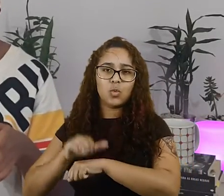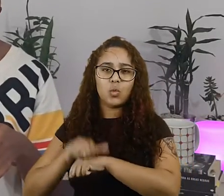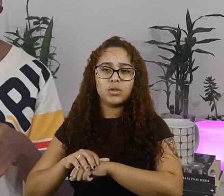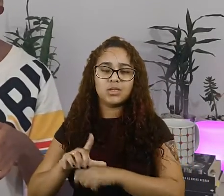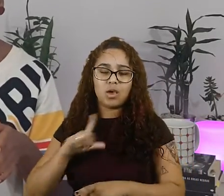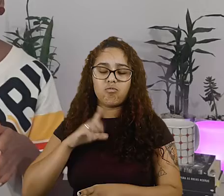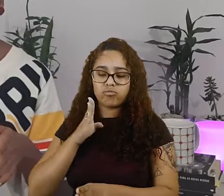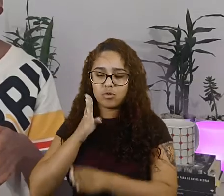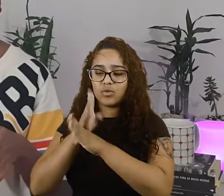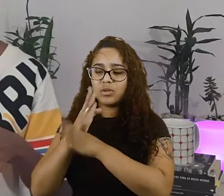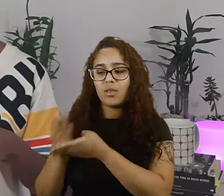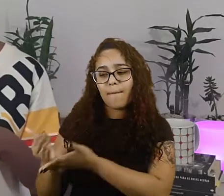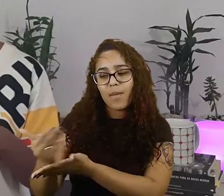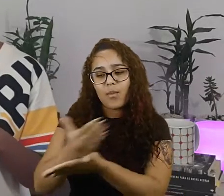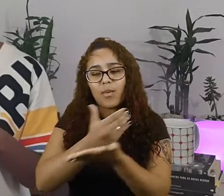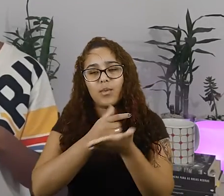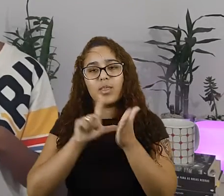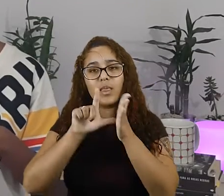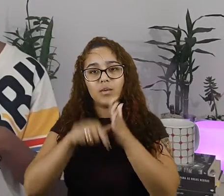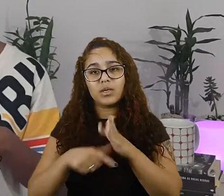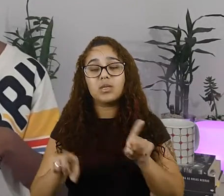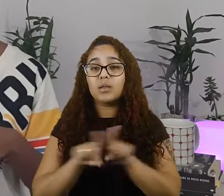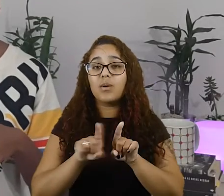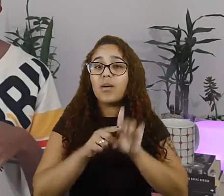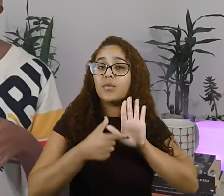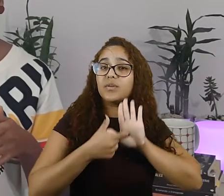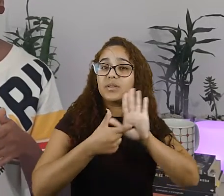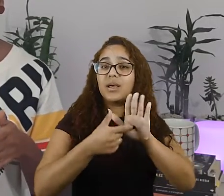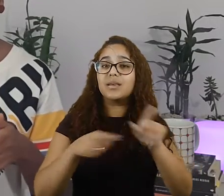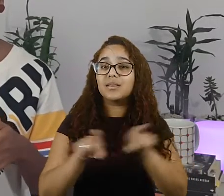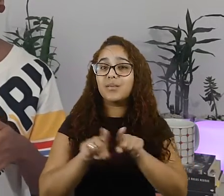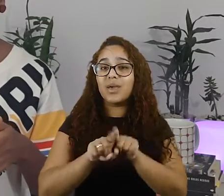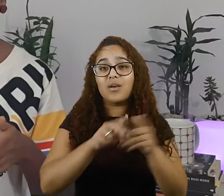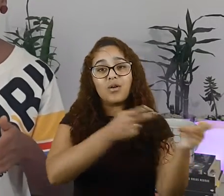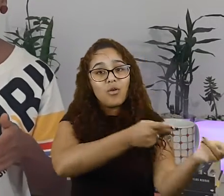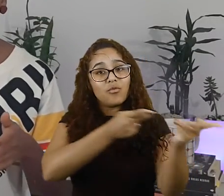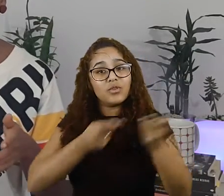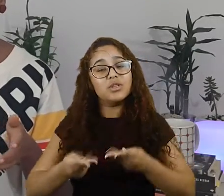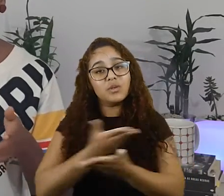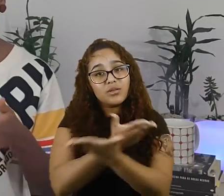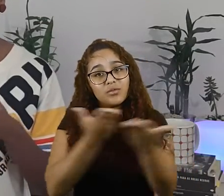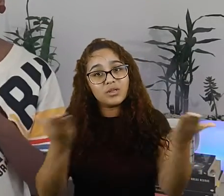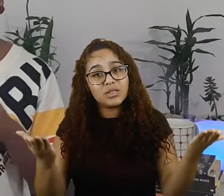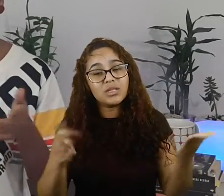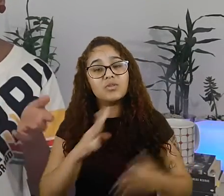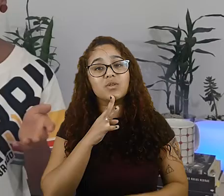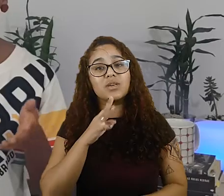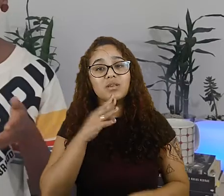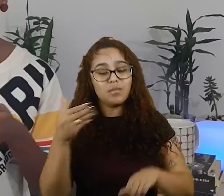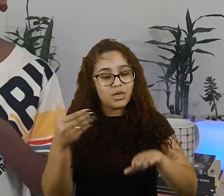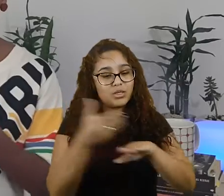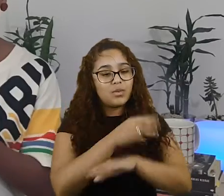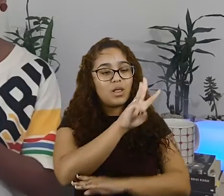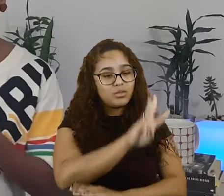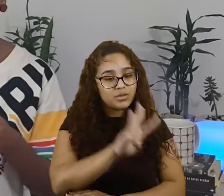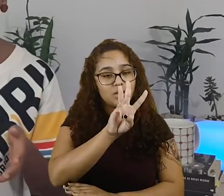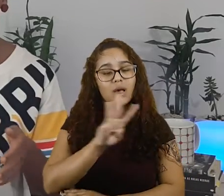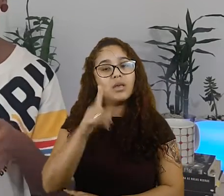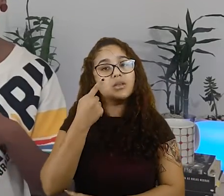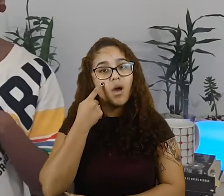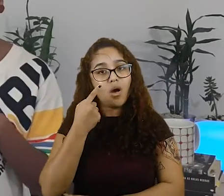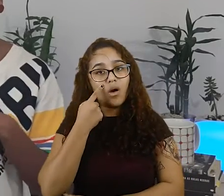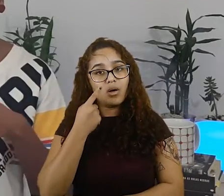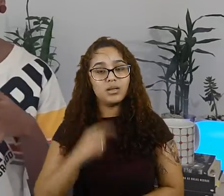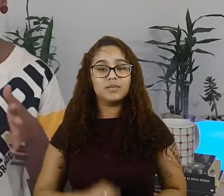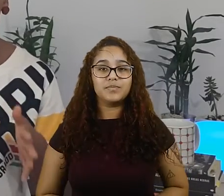que eu conheci, após fazer o remapeamento, apresentar a vocês e também fazer um convite para que vocês as conheçam, né?